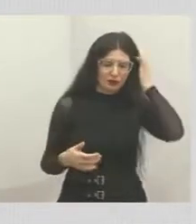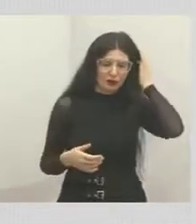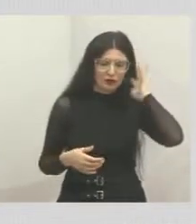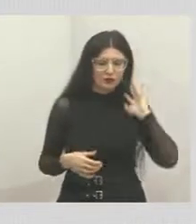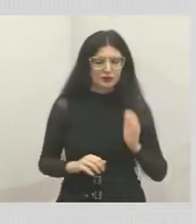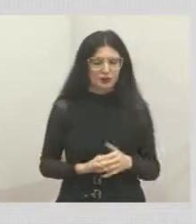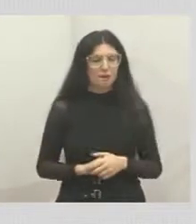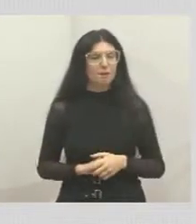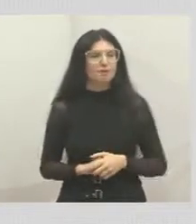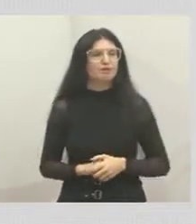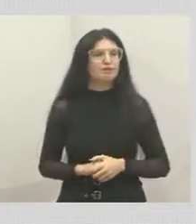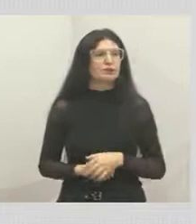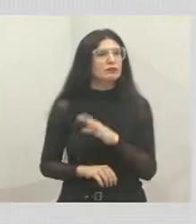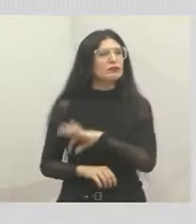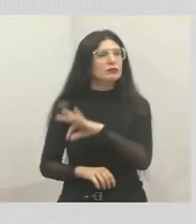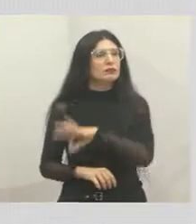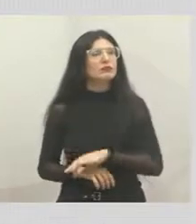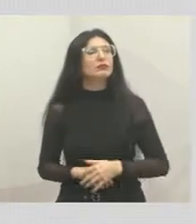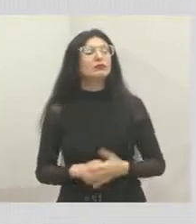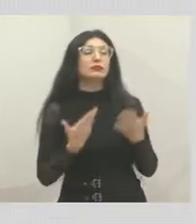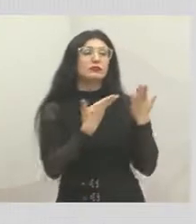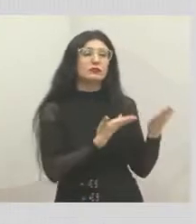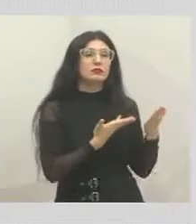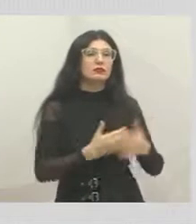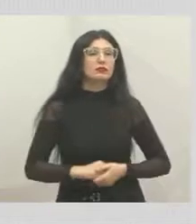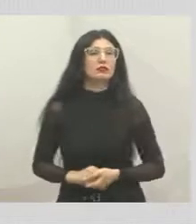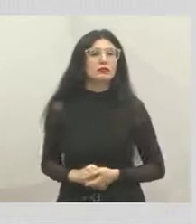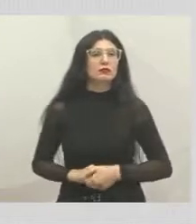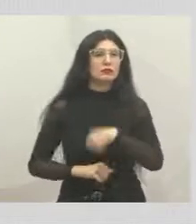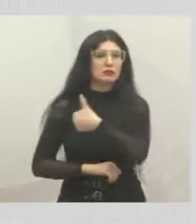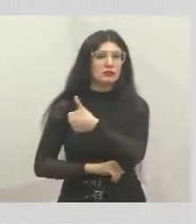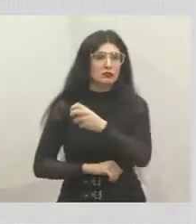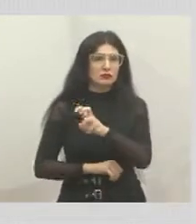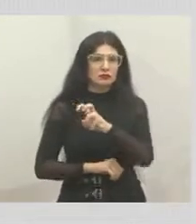23.435.000 e já realizado no segundo quadrimestre